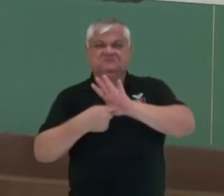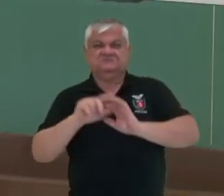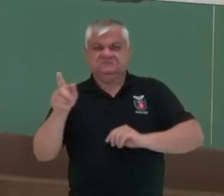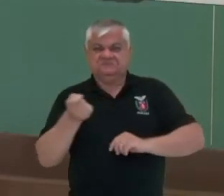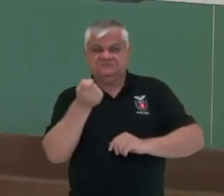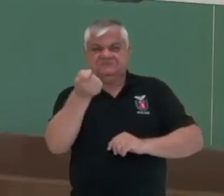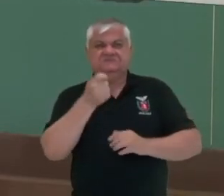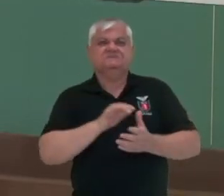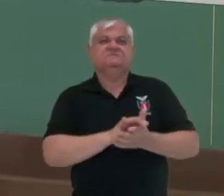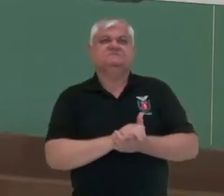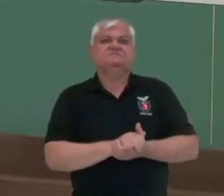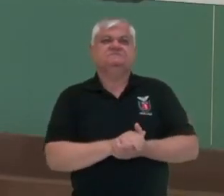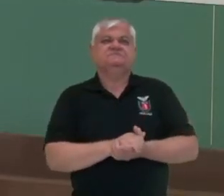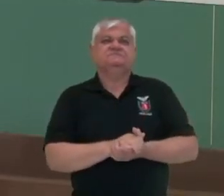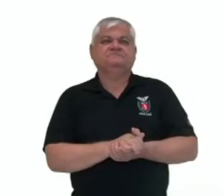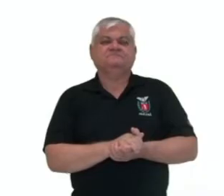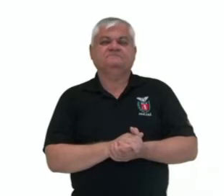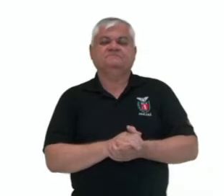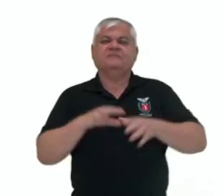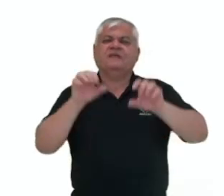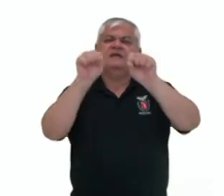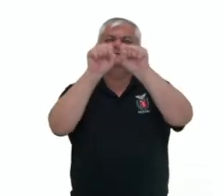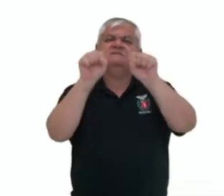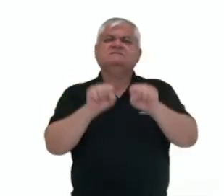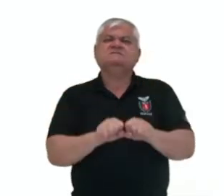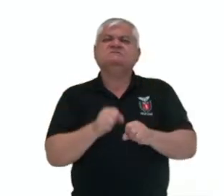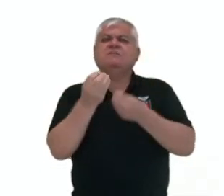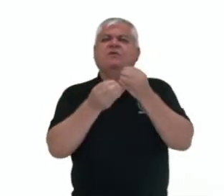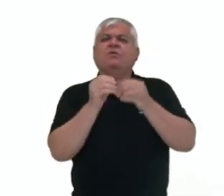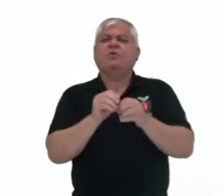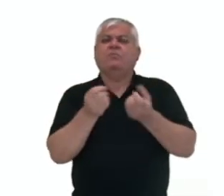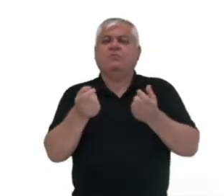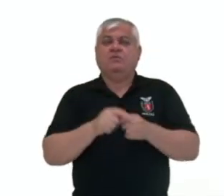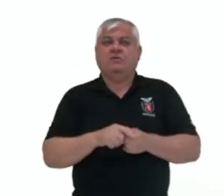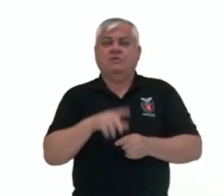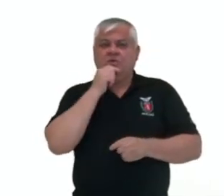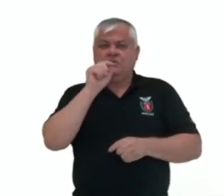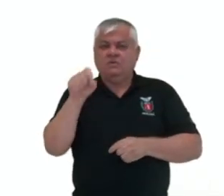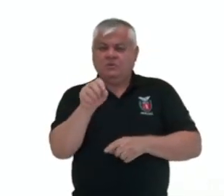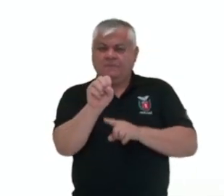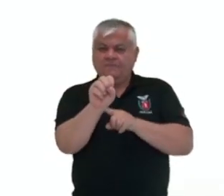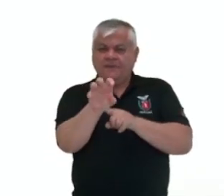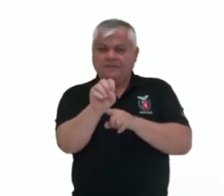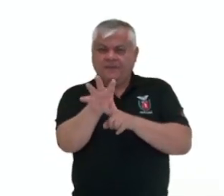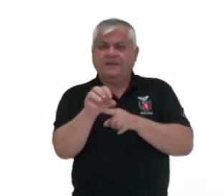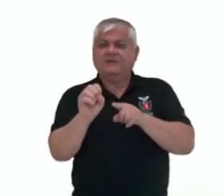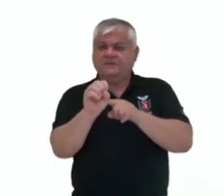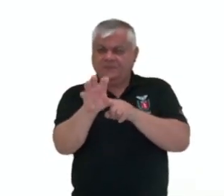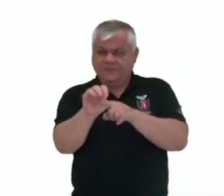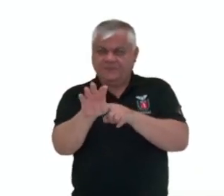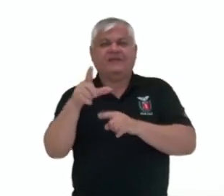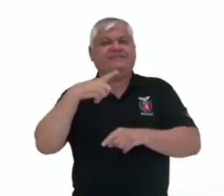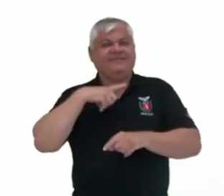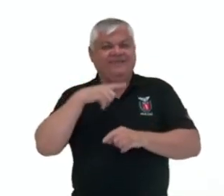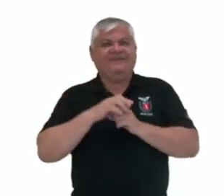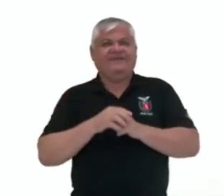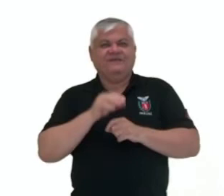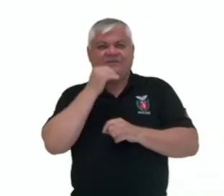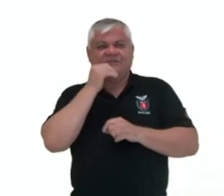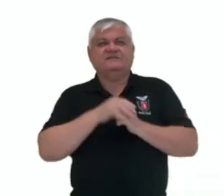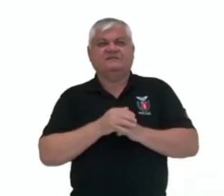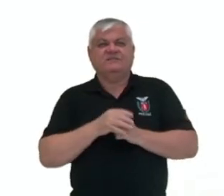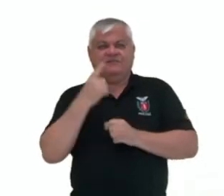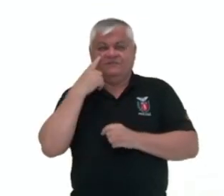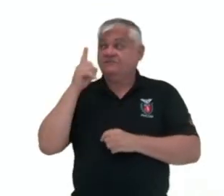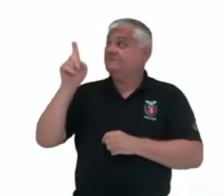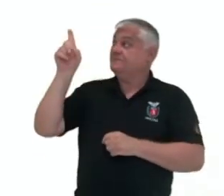Olimpíadas. Sistema eletrônico. Ponta da arma com sensor, então na ponta da arma tem o sensor, as enroladeiras, que são